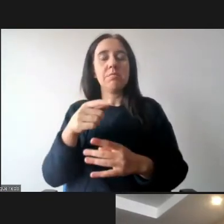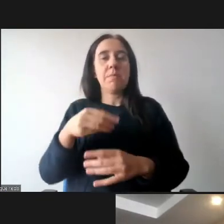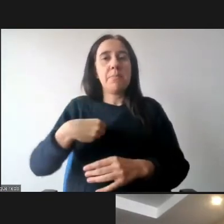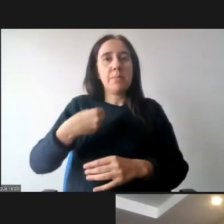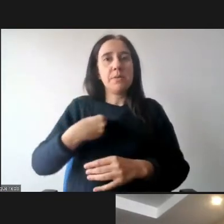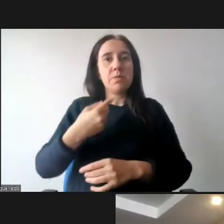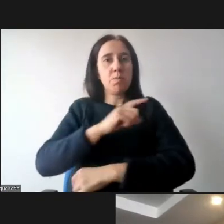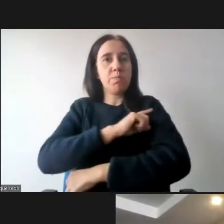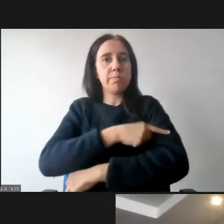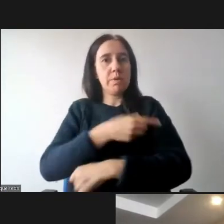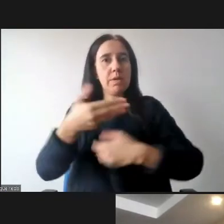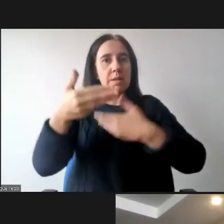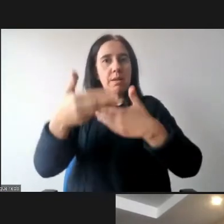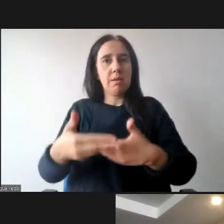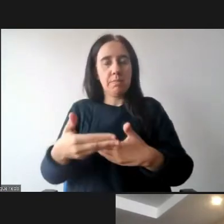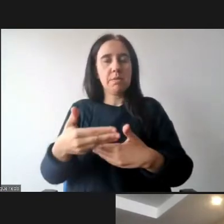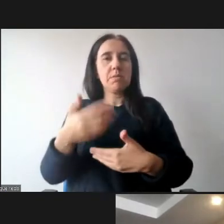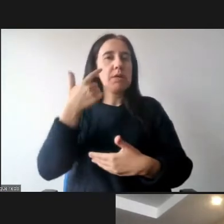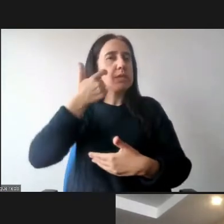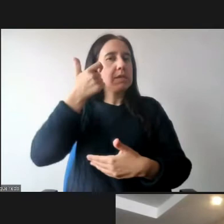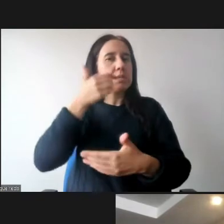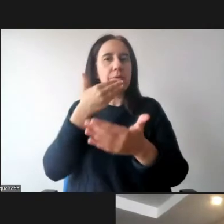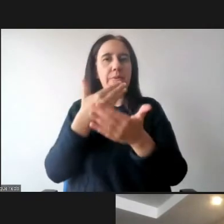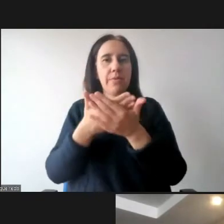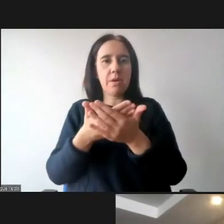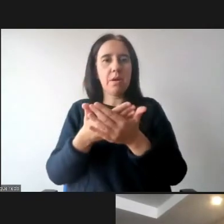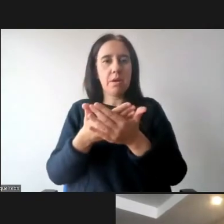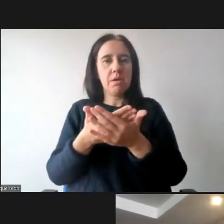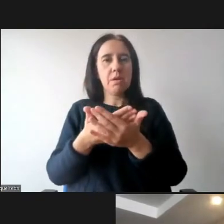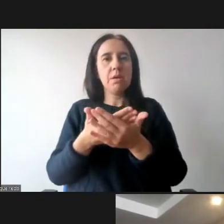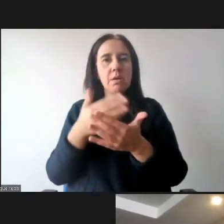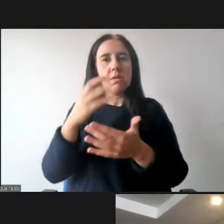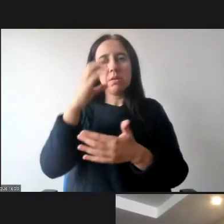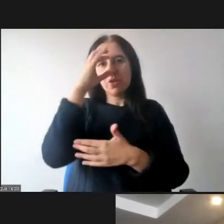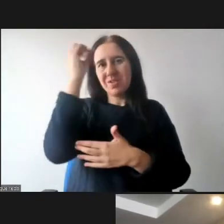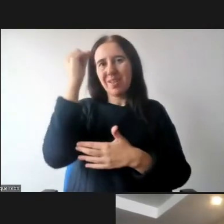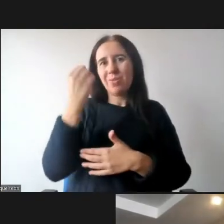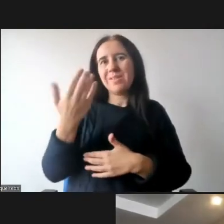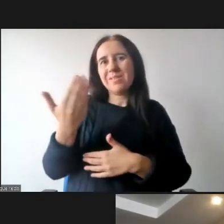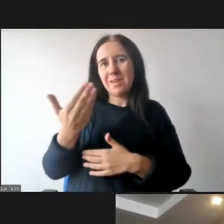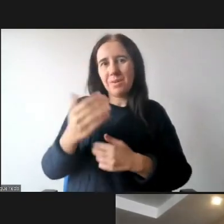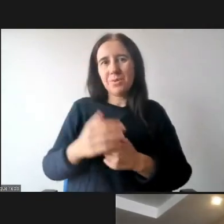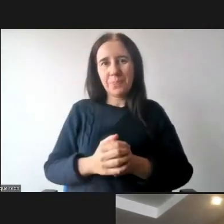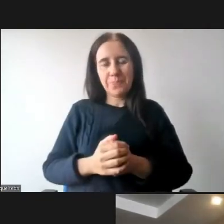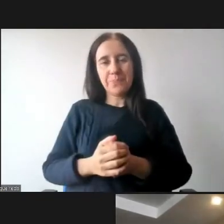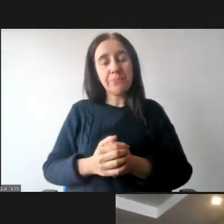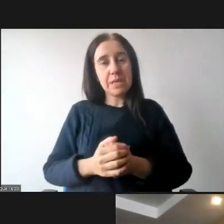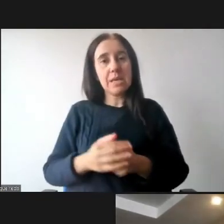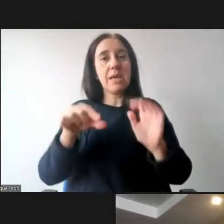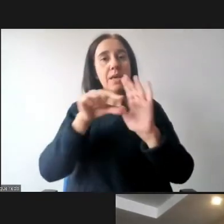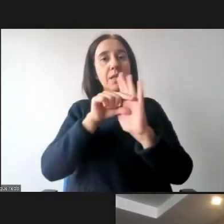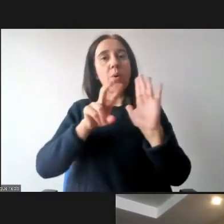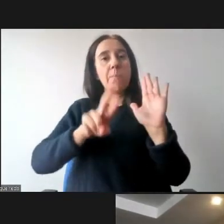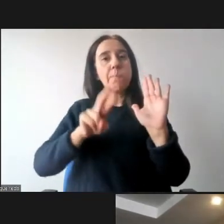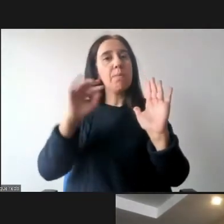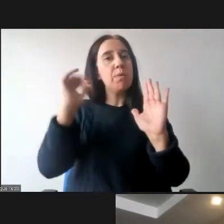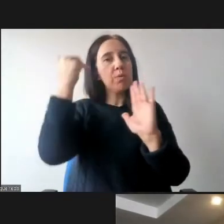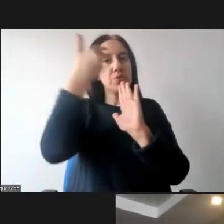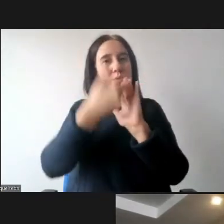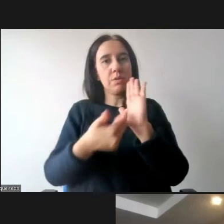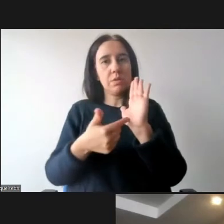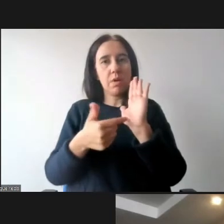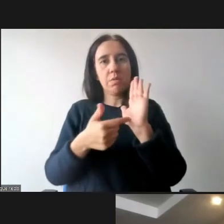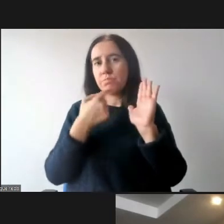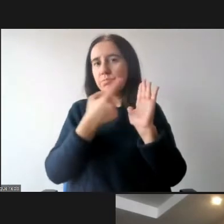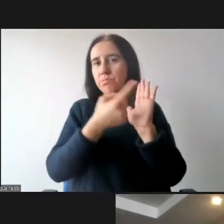poder, que é uma dimensão essencial de um Estado de Direito. E o artigo 2º da Constituição